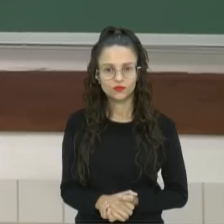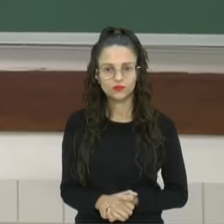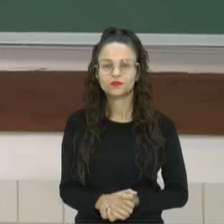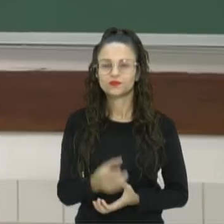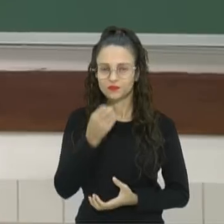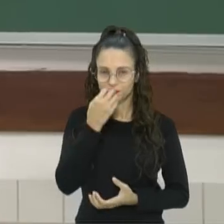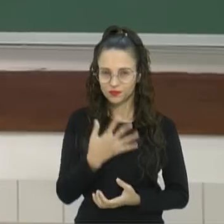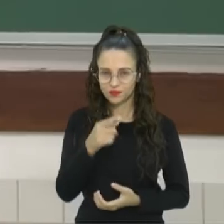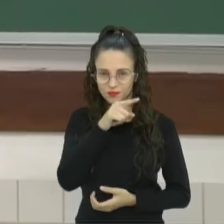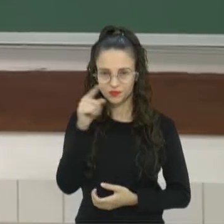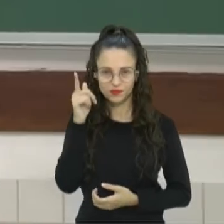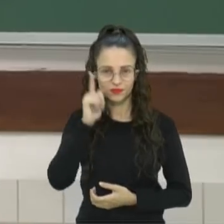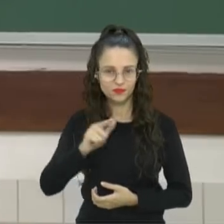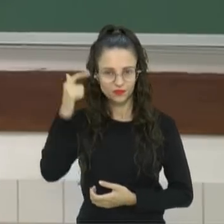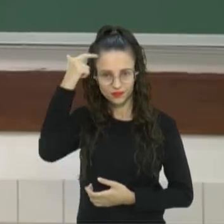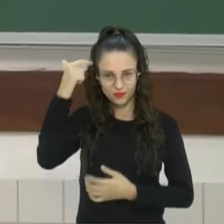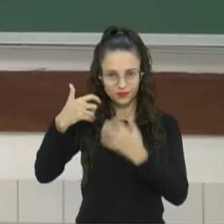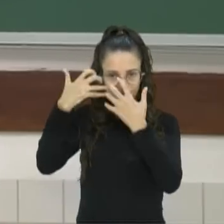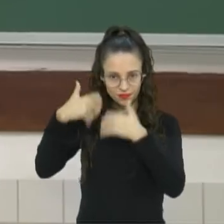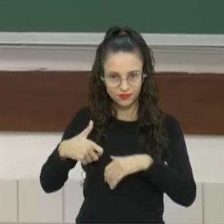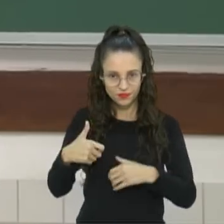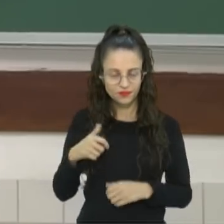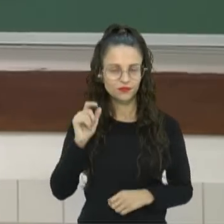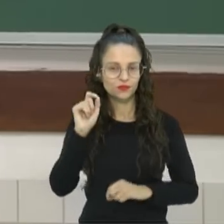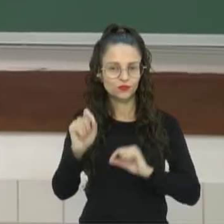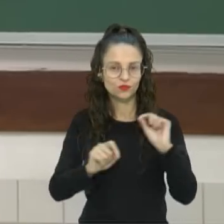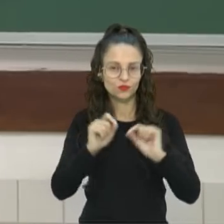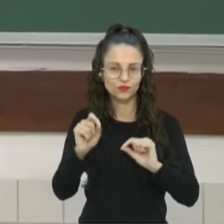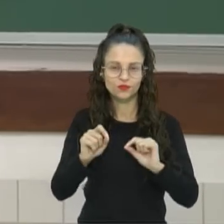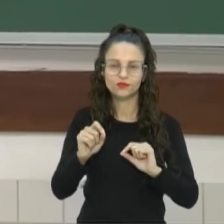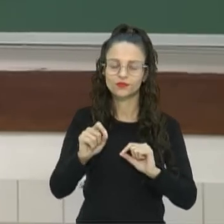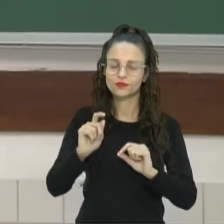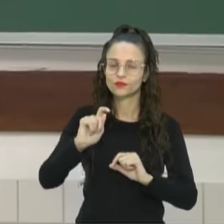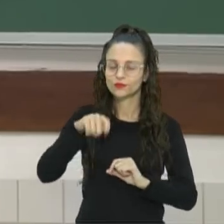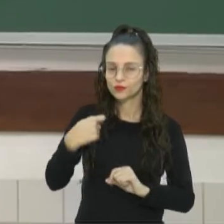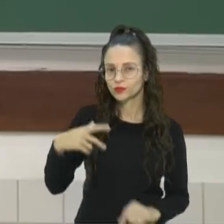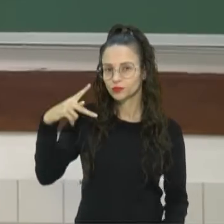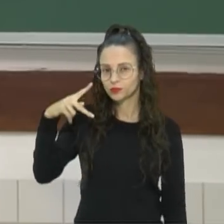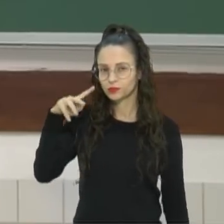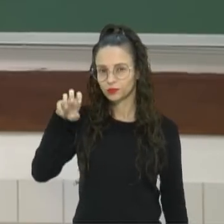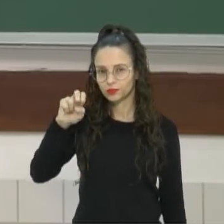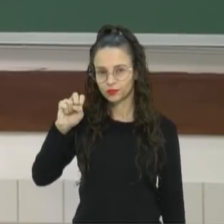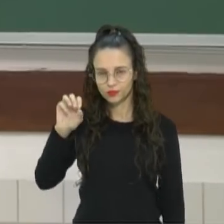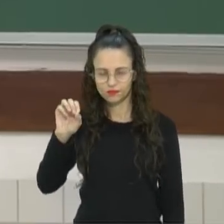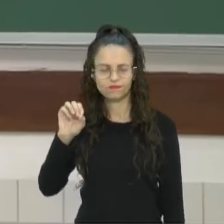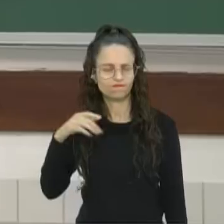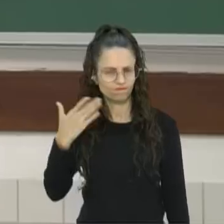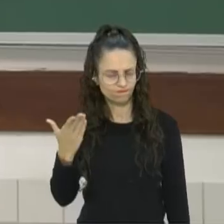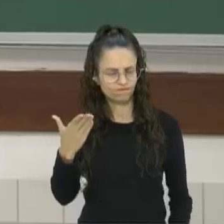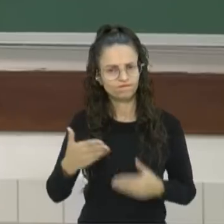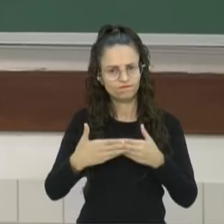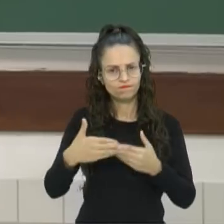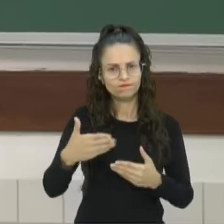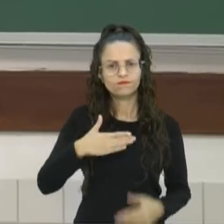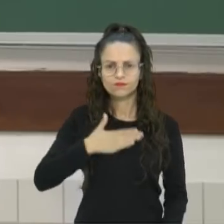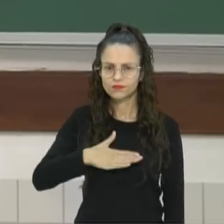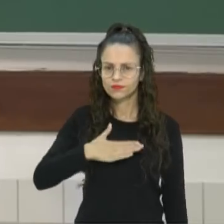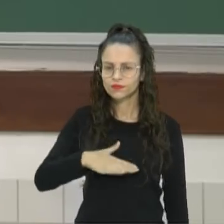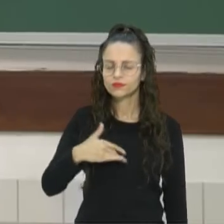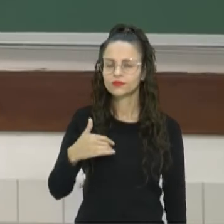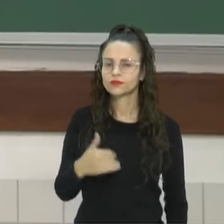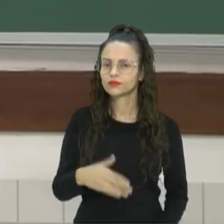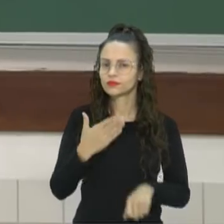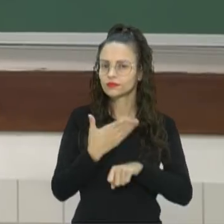Muito bem, conseguiu pensar um pouquinho nessa ideia do concurso aí do peso? Viu como está ficando mais tranquilo agora? Conforme a gente vai